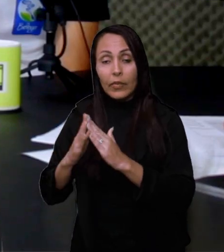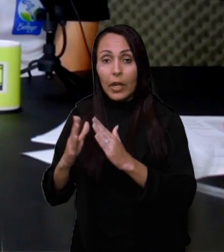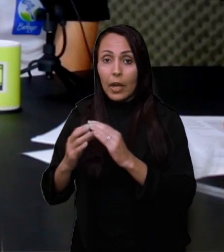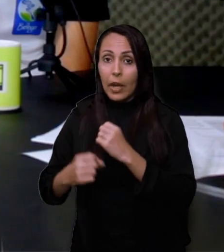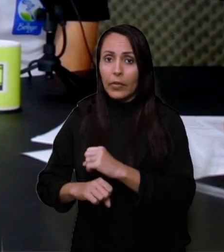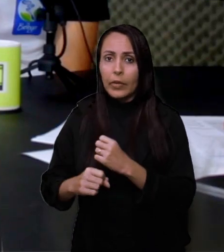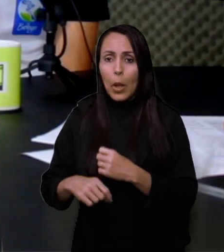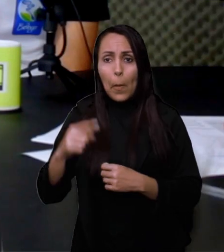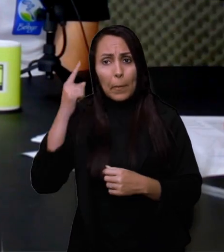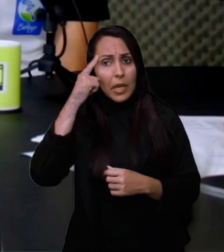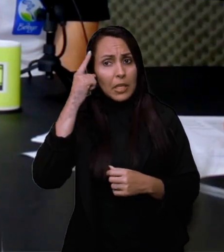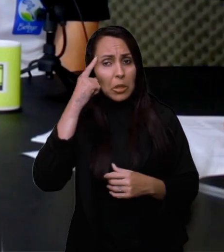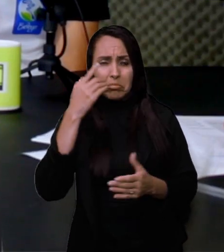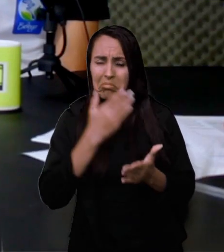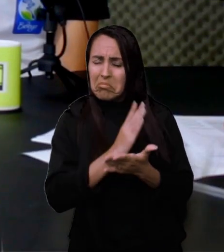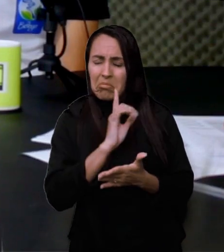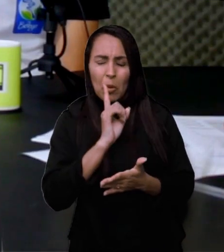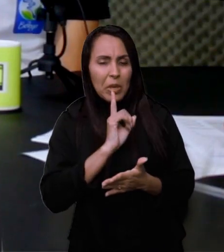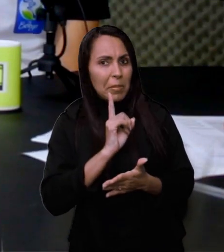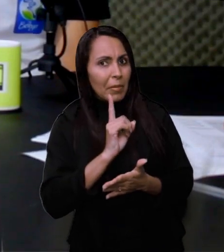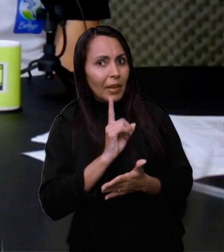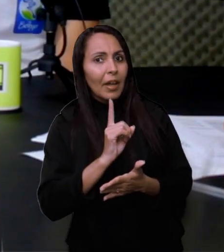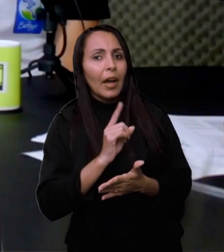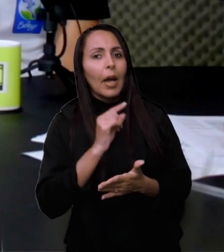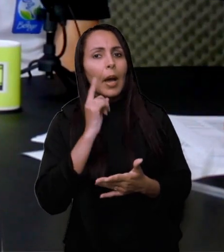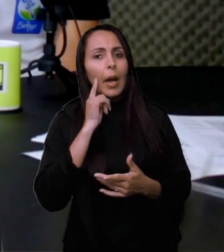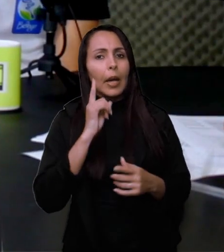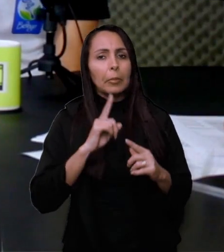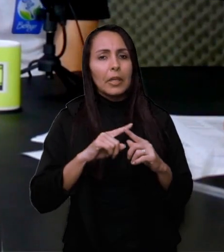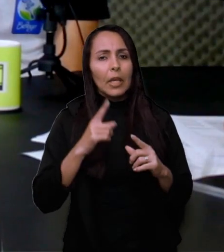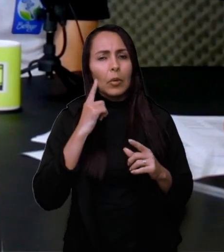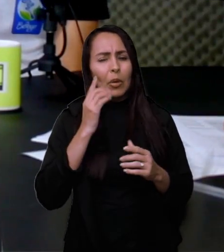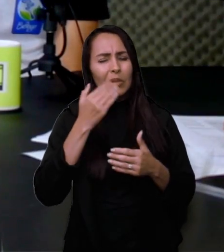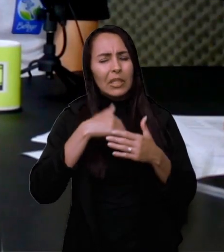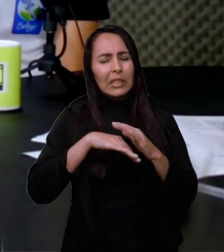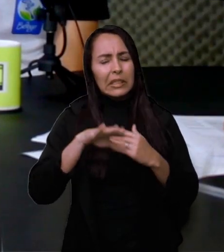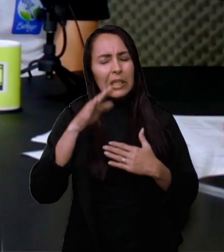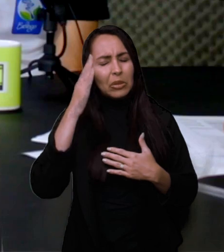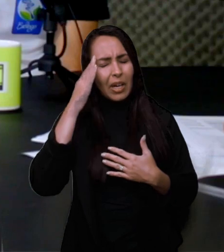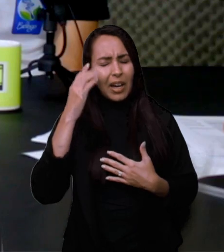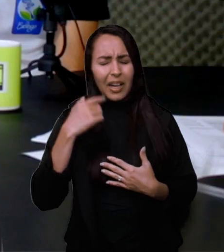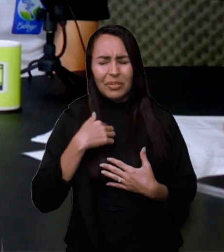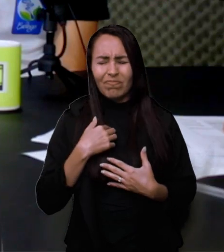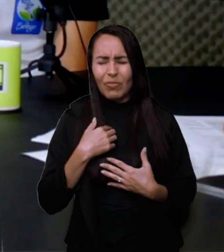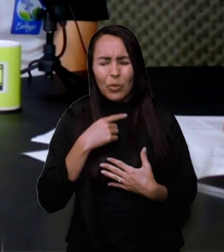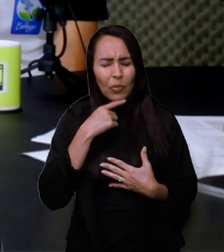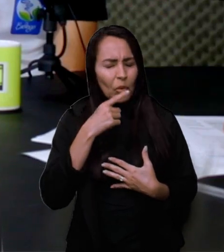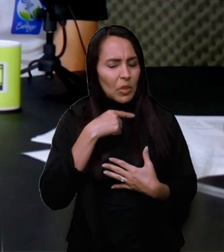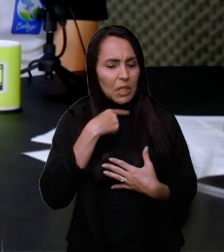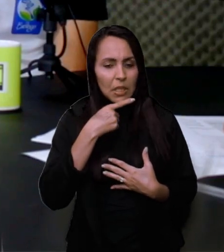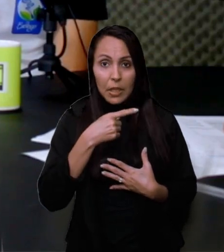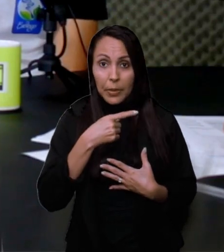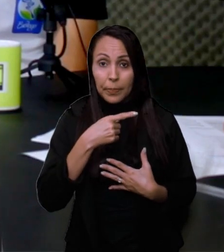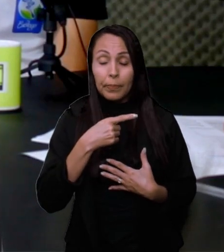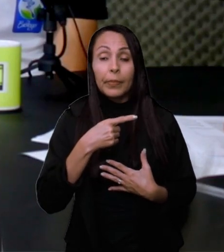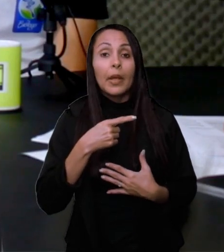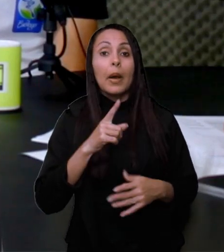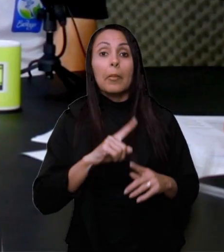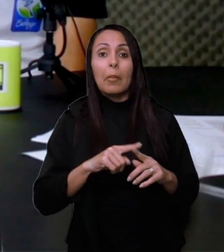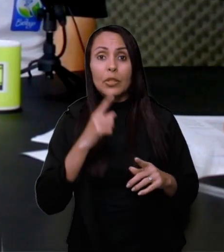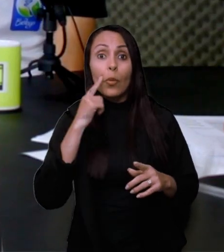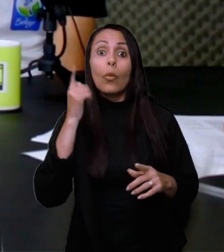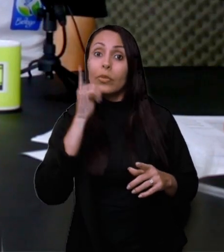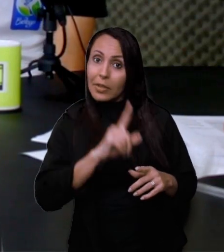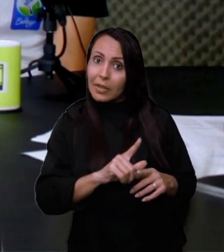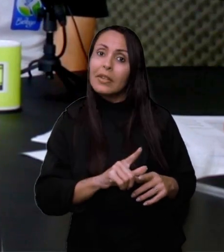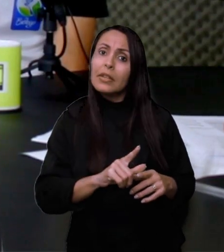que eu não ia passar. E isso era uma crença que eu tinha dentro de mim. Não vou passar de forma alguma. Aí eu